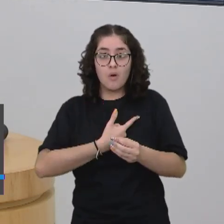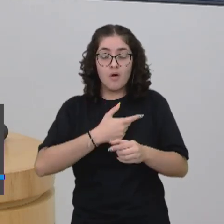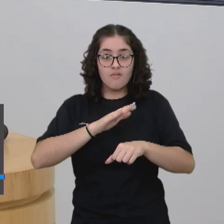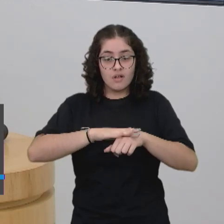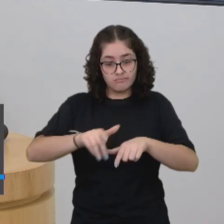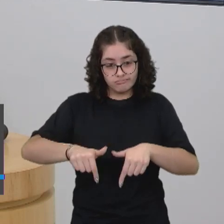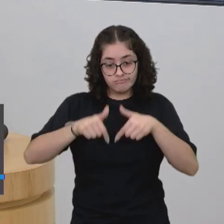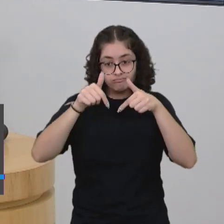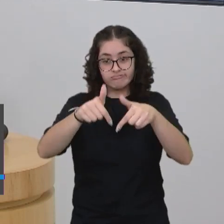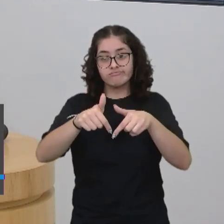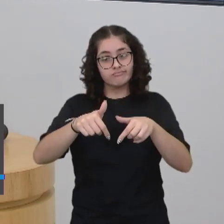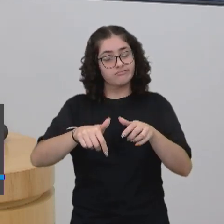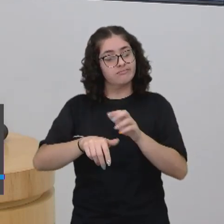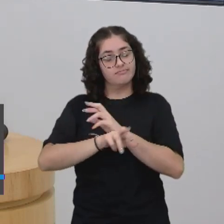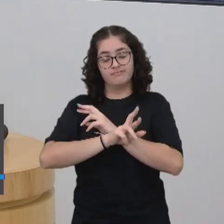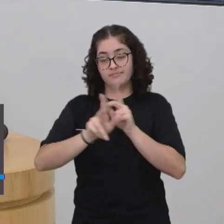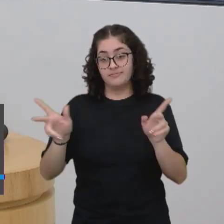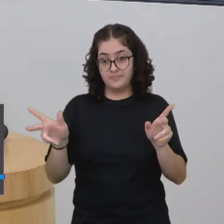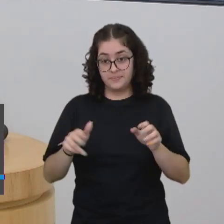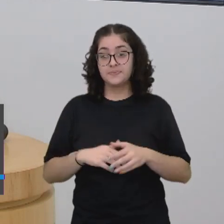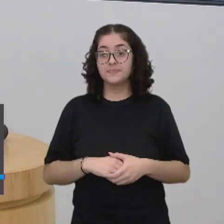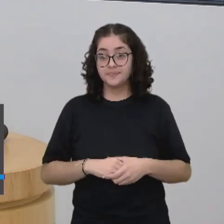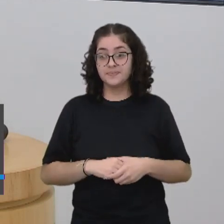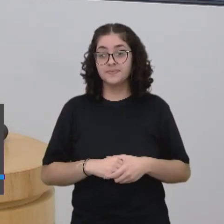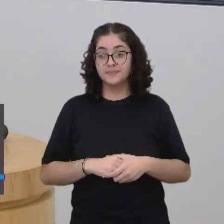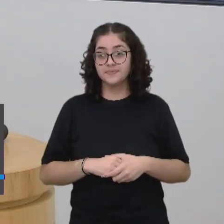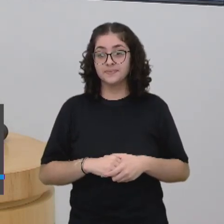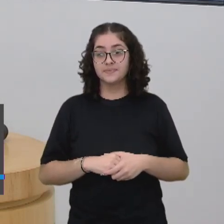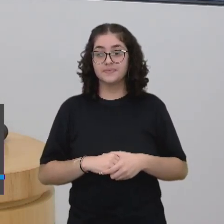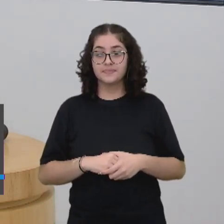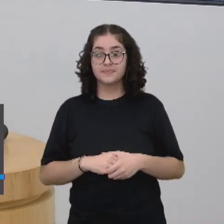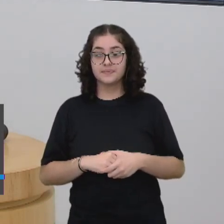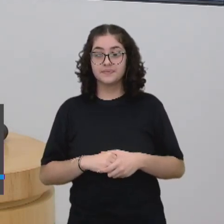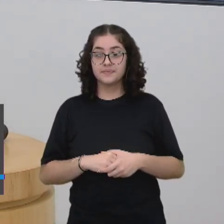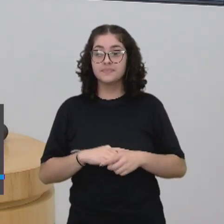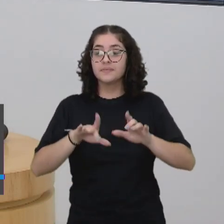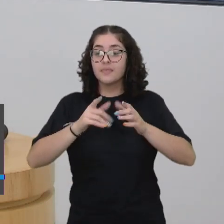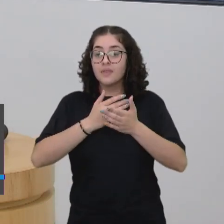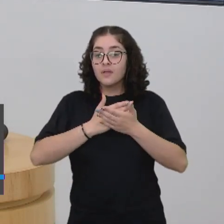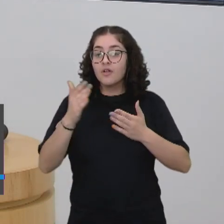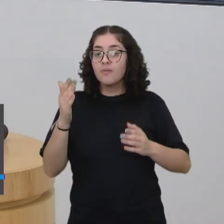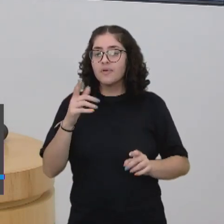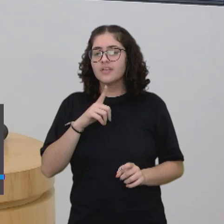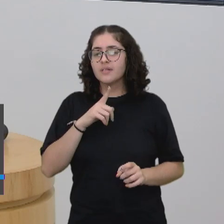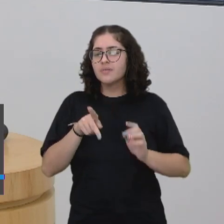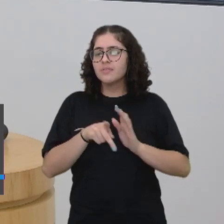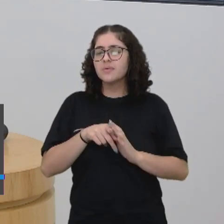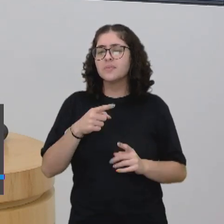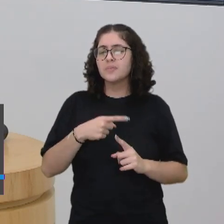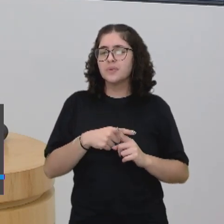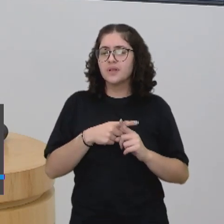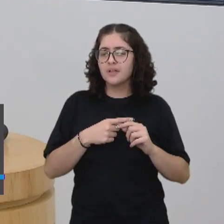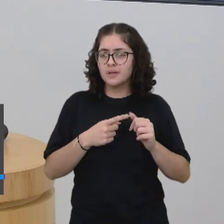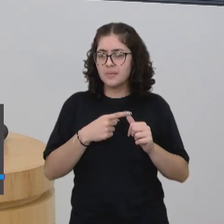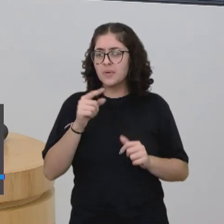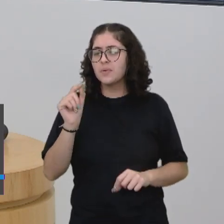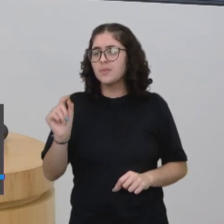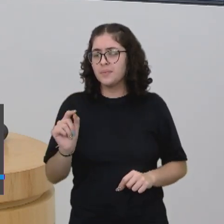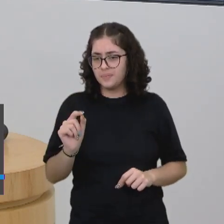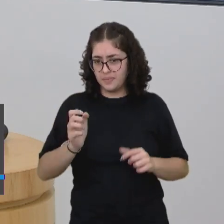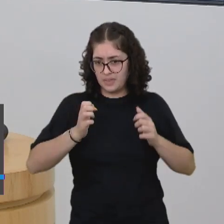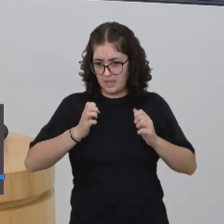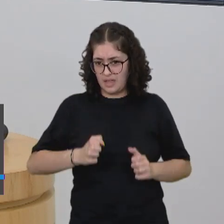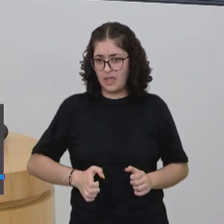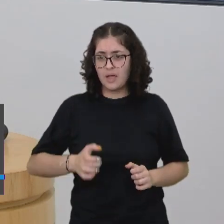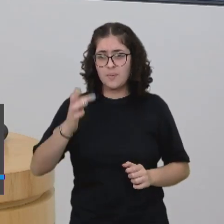ela em prática, é subjetiva, tá? E aí a gente começa a ter essas questões. Porque a primeira coisa é, a ética e